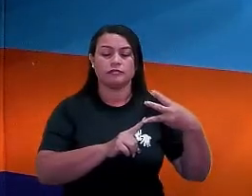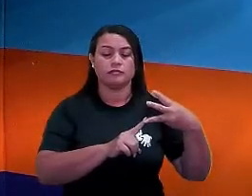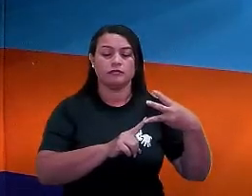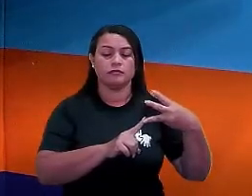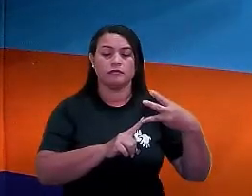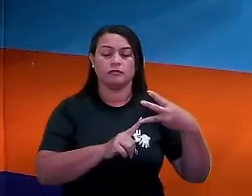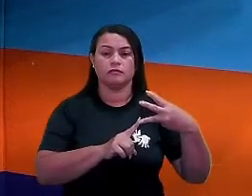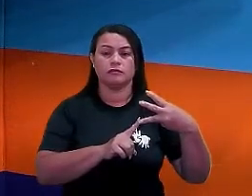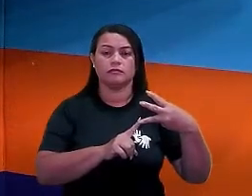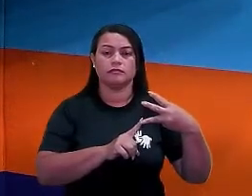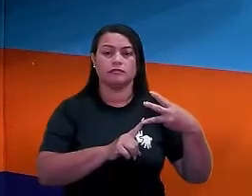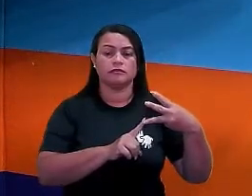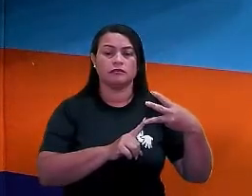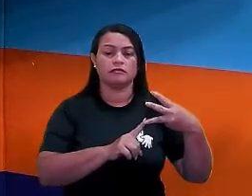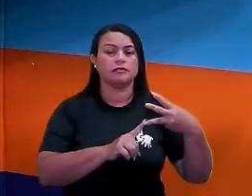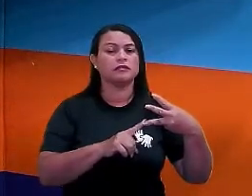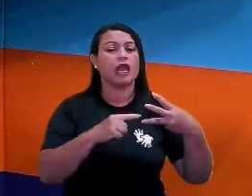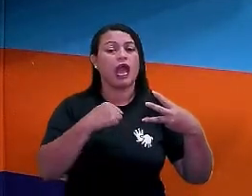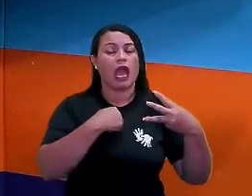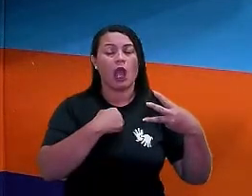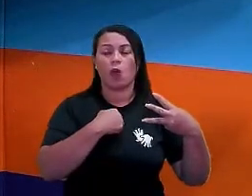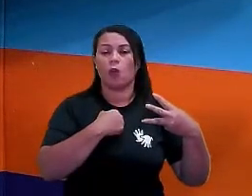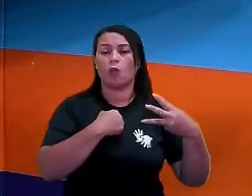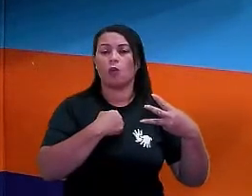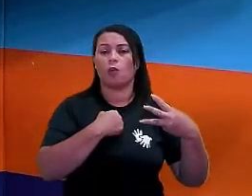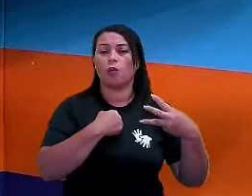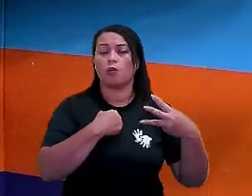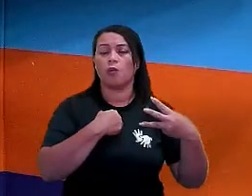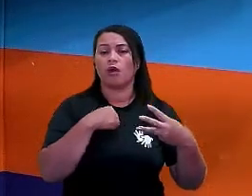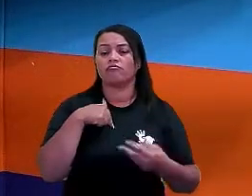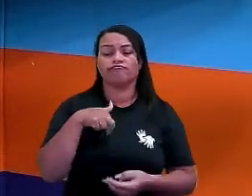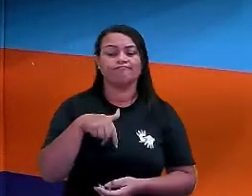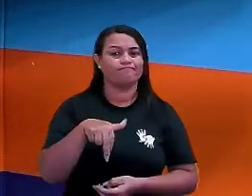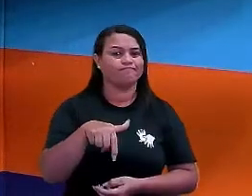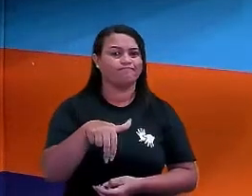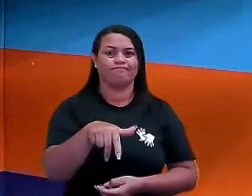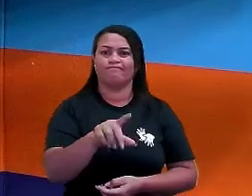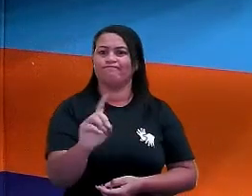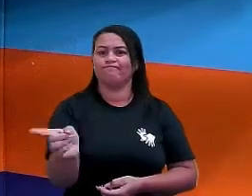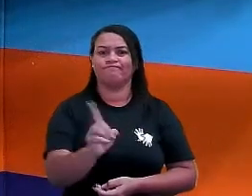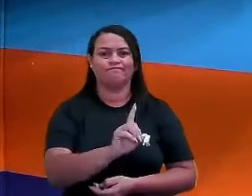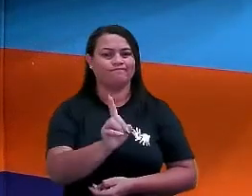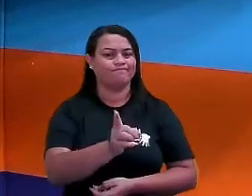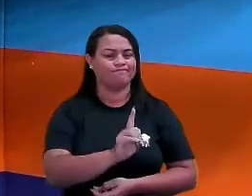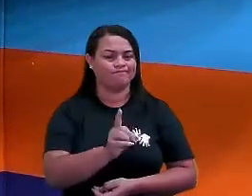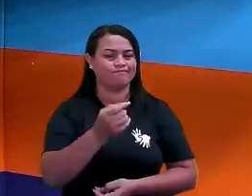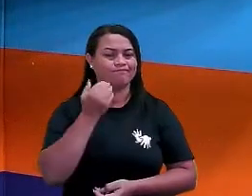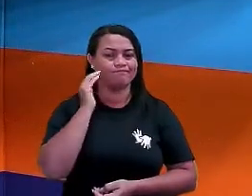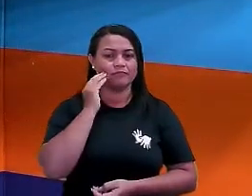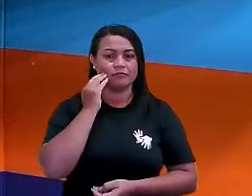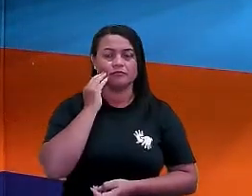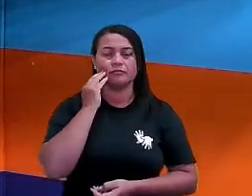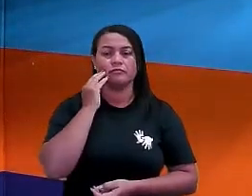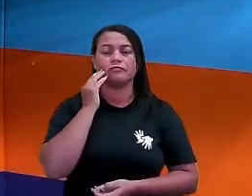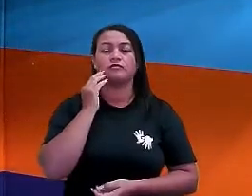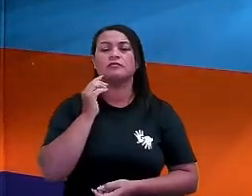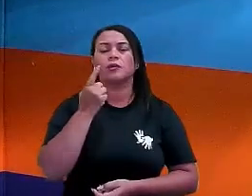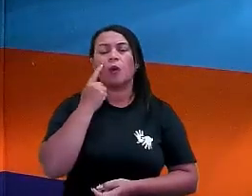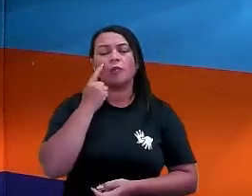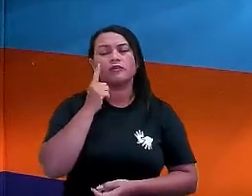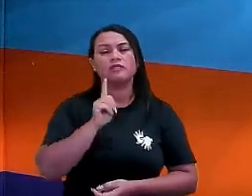I'm not walking on foot. Eu não ando a pés. Eu não vou andar a pés, certo? Então veja